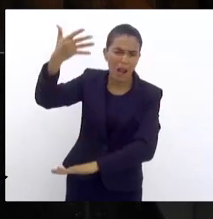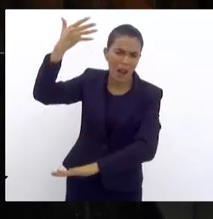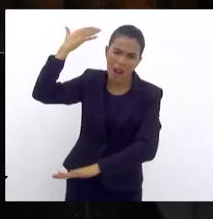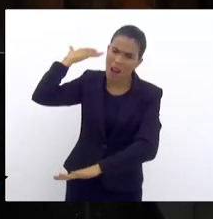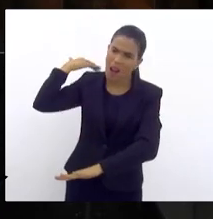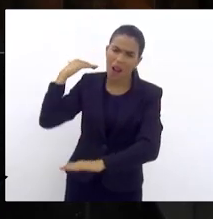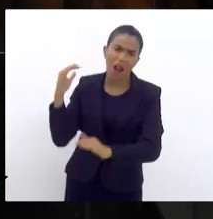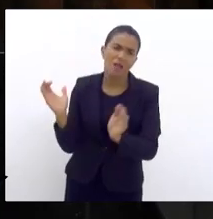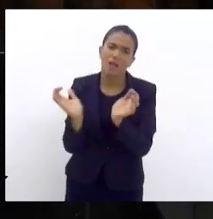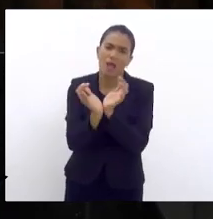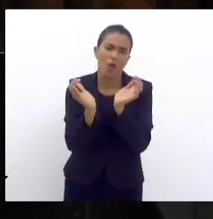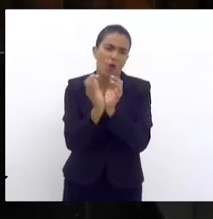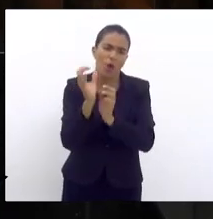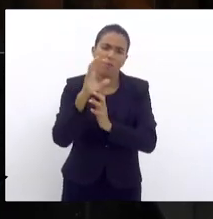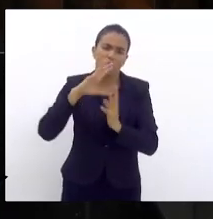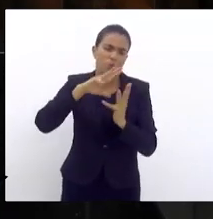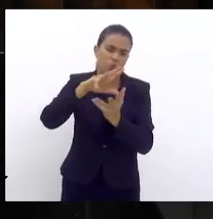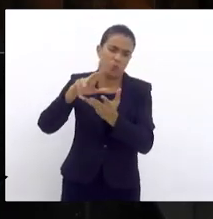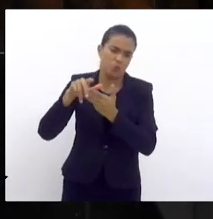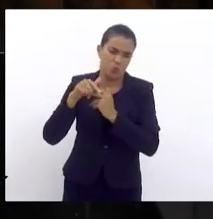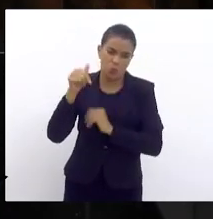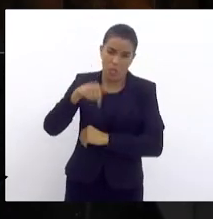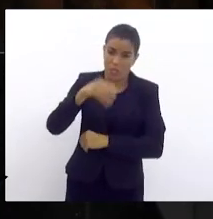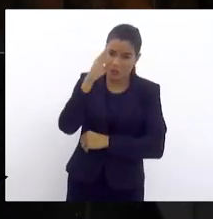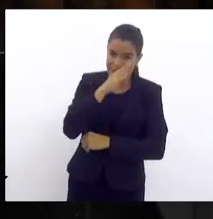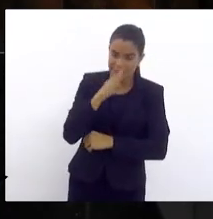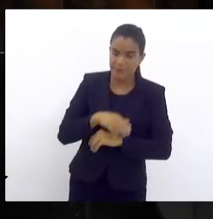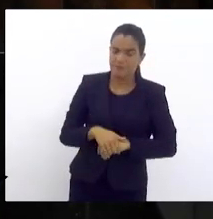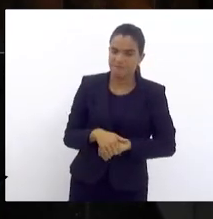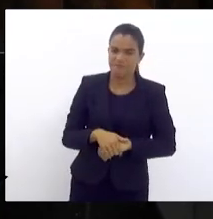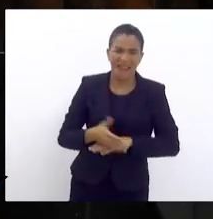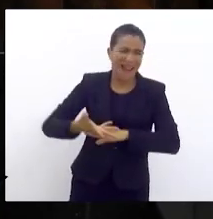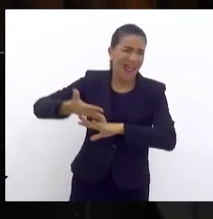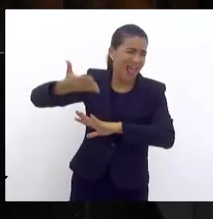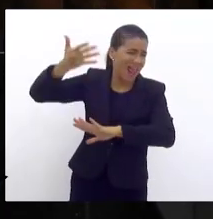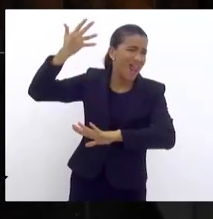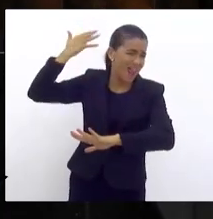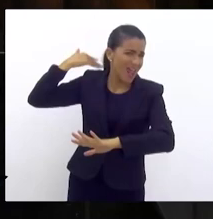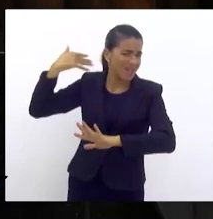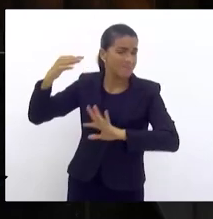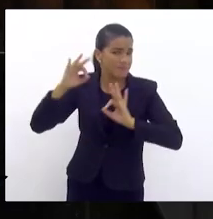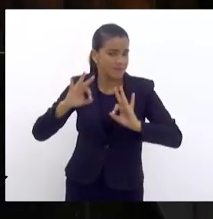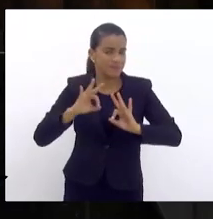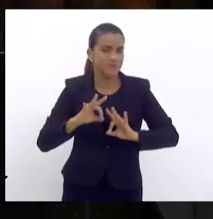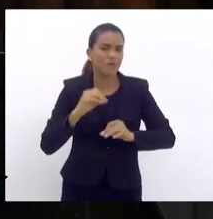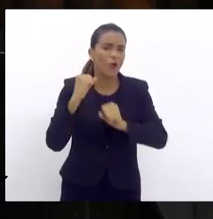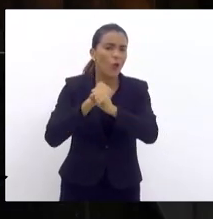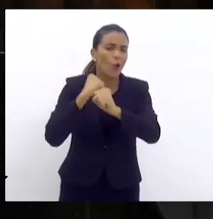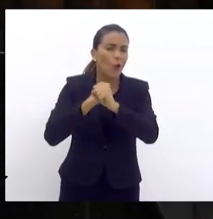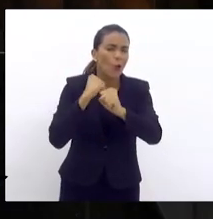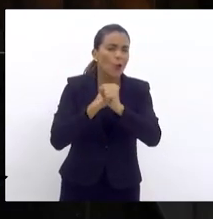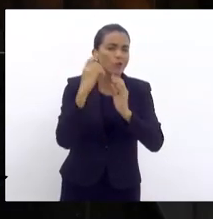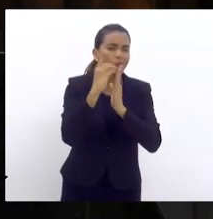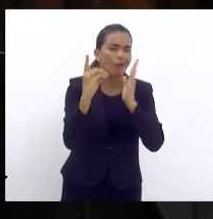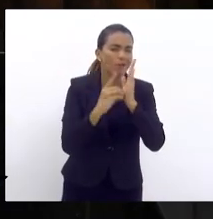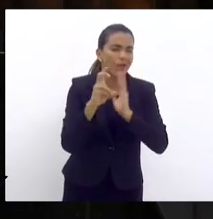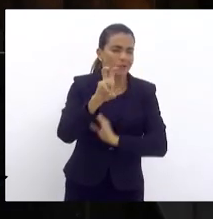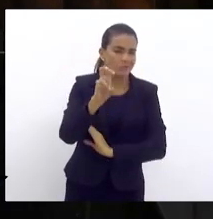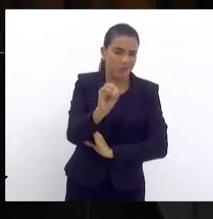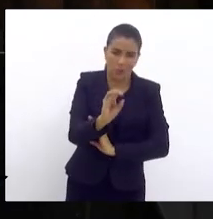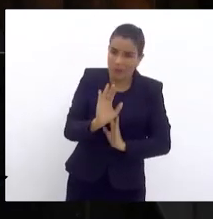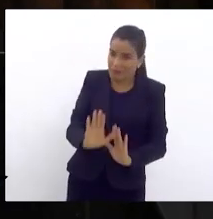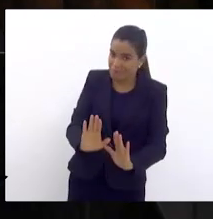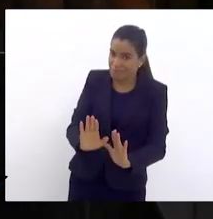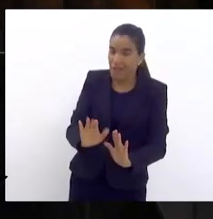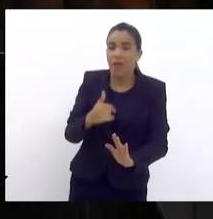da Copa do Mundo realizada no Brasil aquele Maracanã que foi construído na década de 50